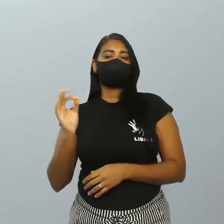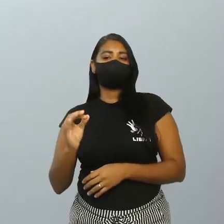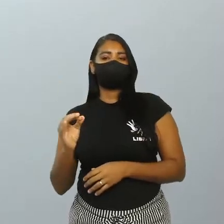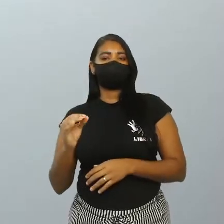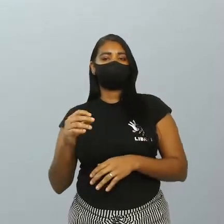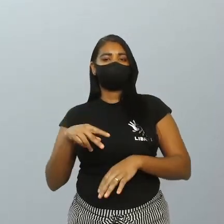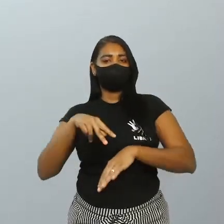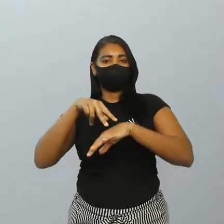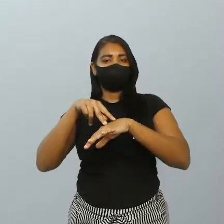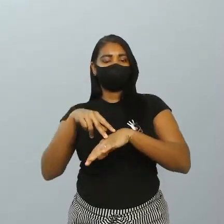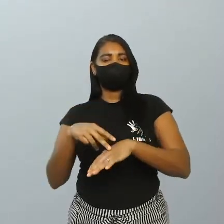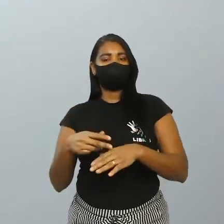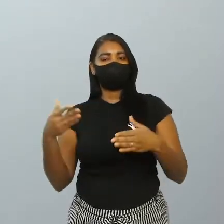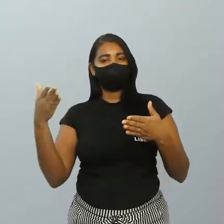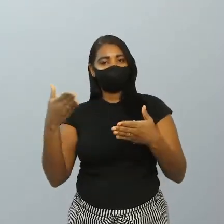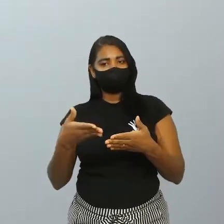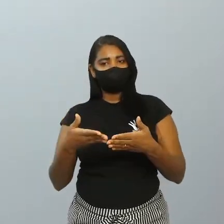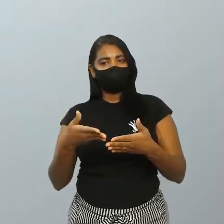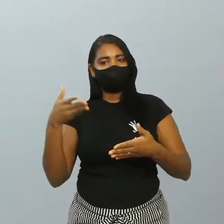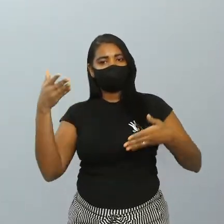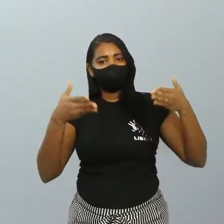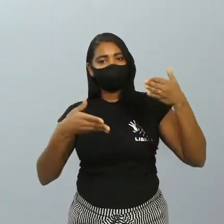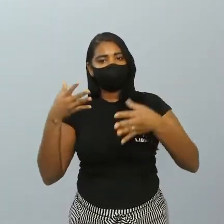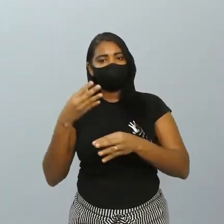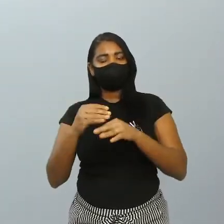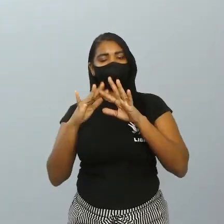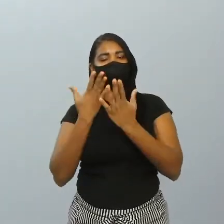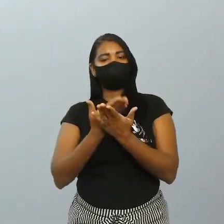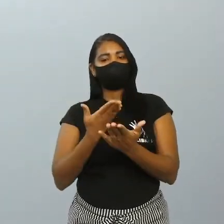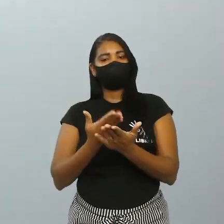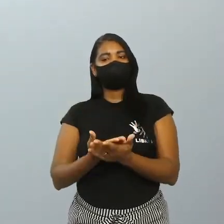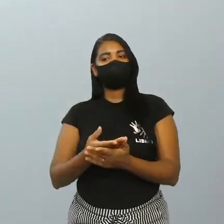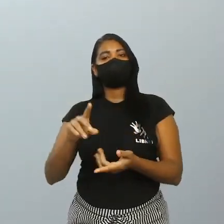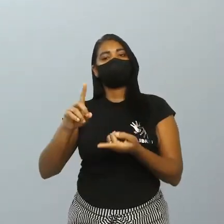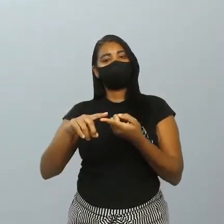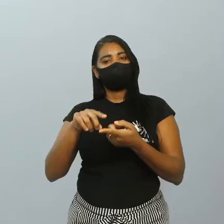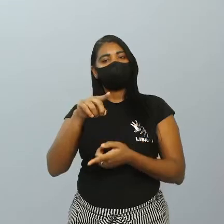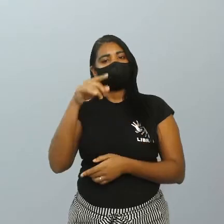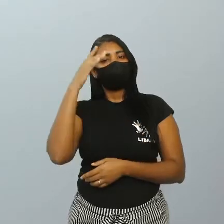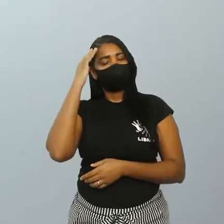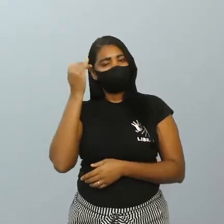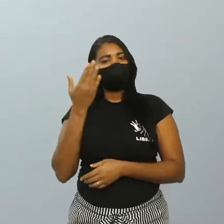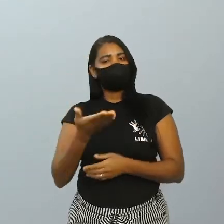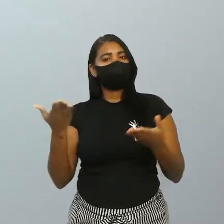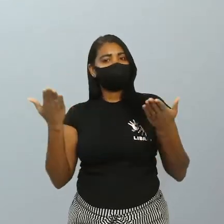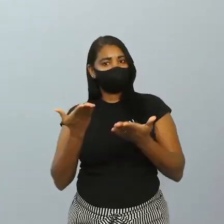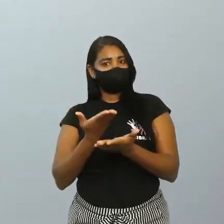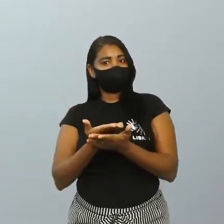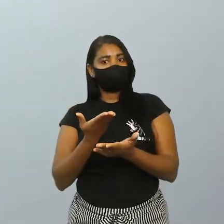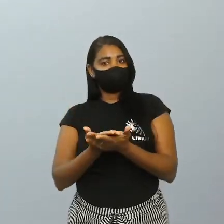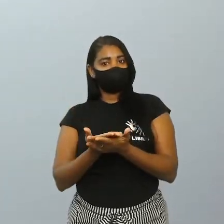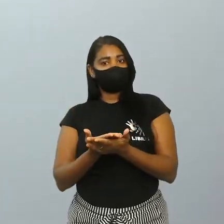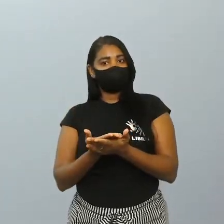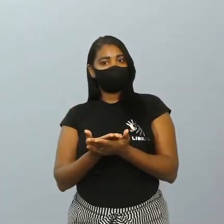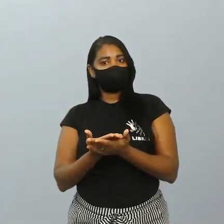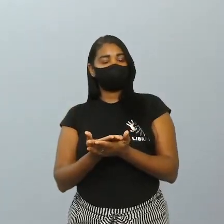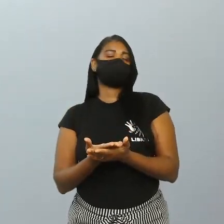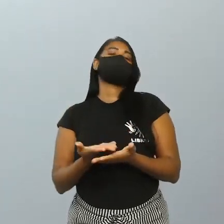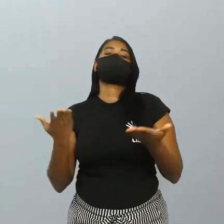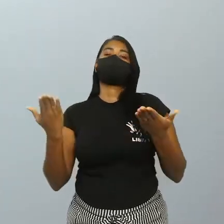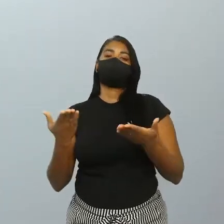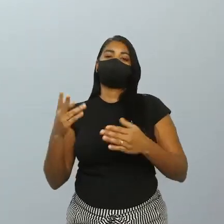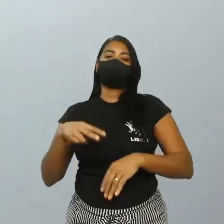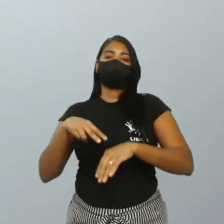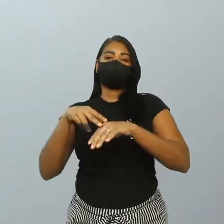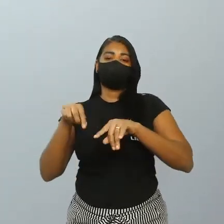presença autorizada. Nas nossas escolas também, eu sei que na sua escola você já está tendo aula presencial, mas esse